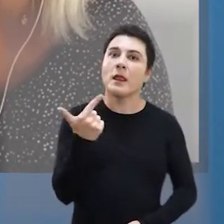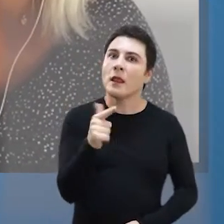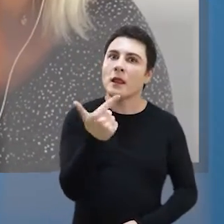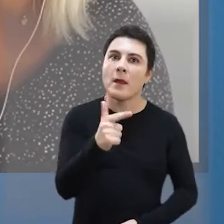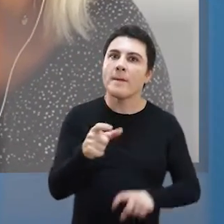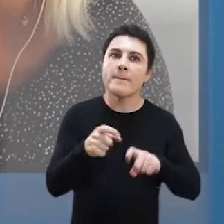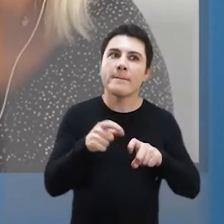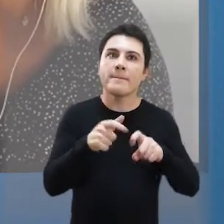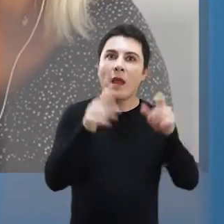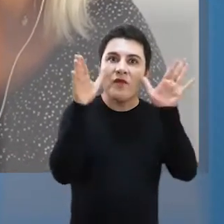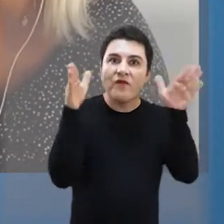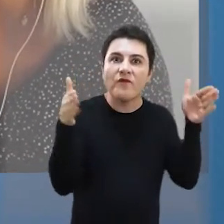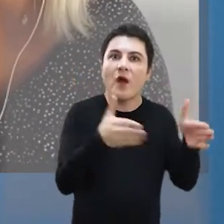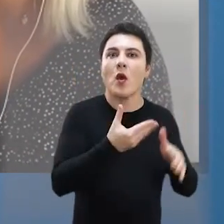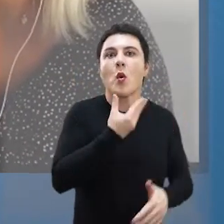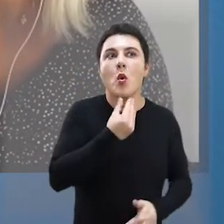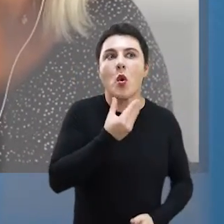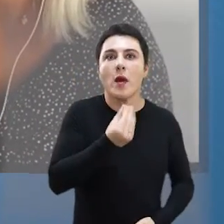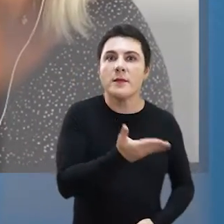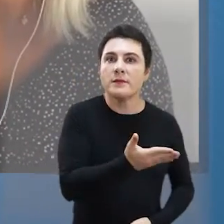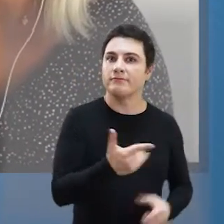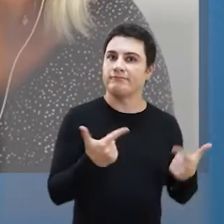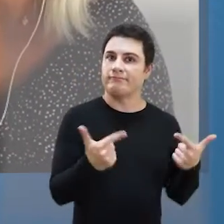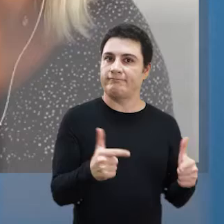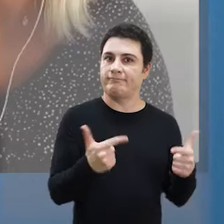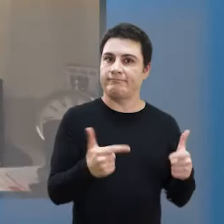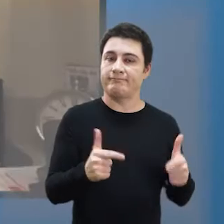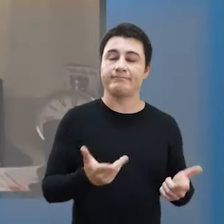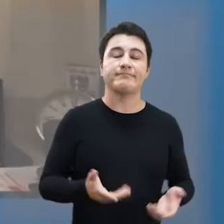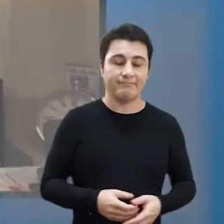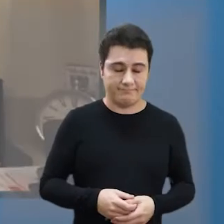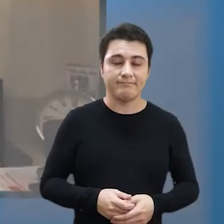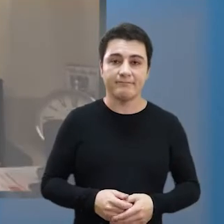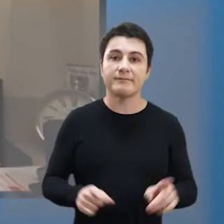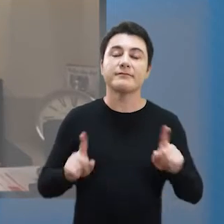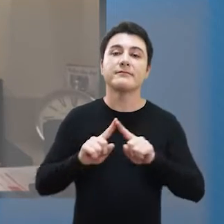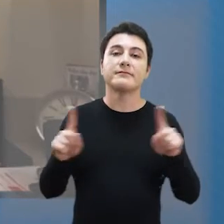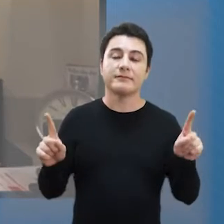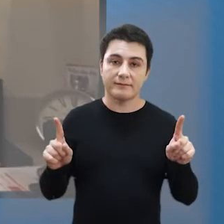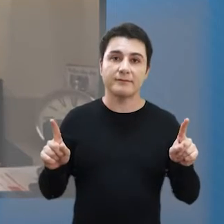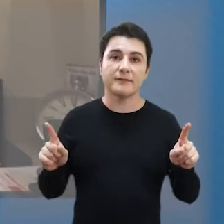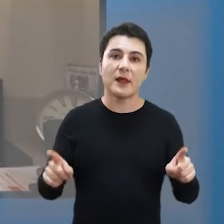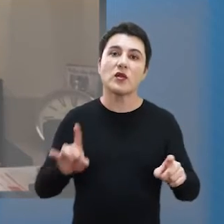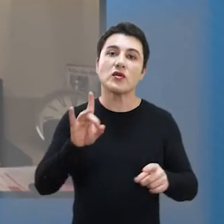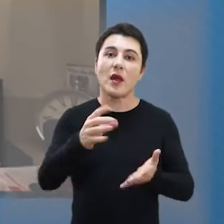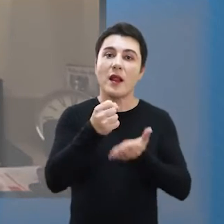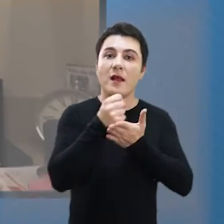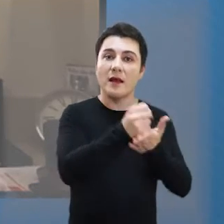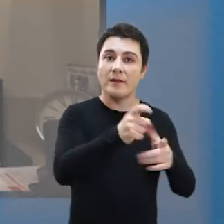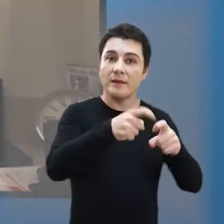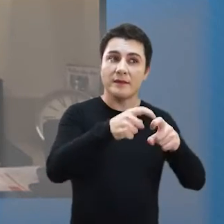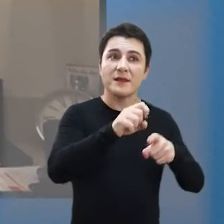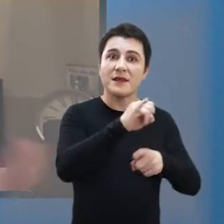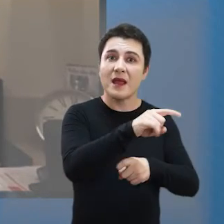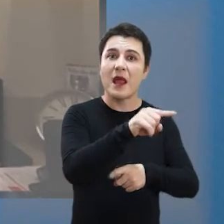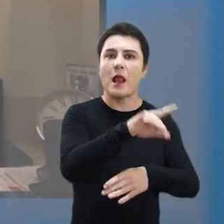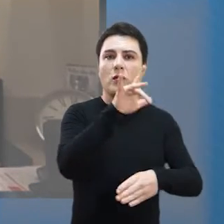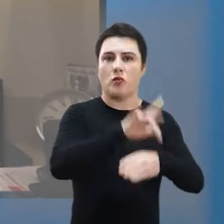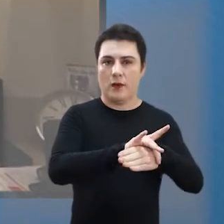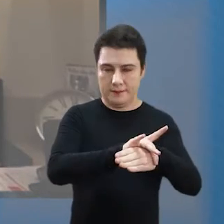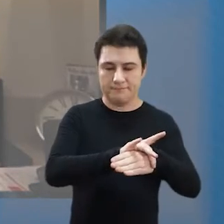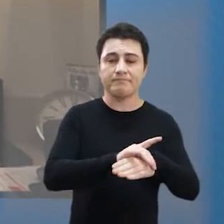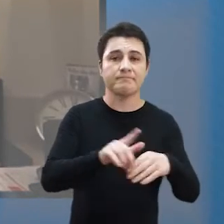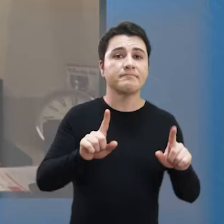Não tem um médico específico para levar esse menino depois. E geralmente só leva esse menino quando ele tiver